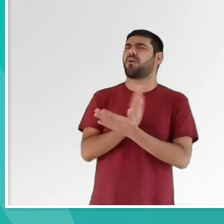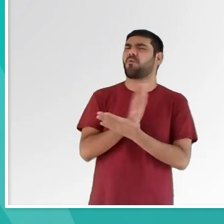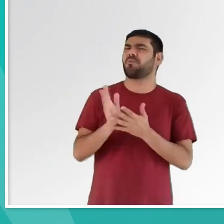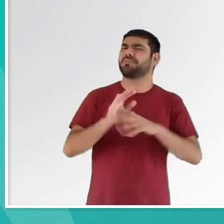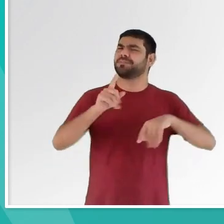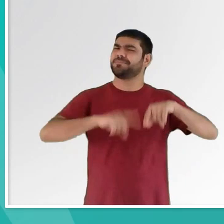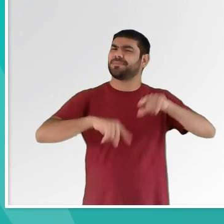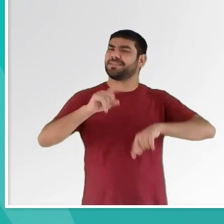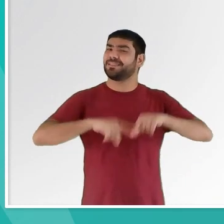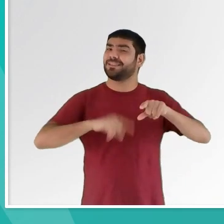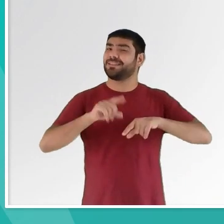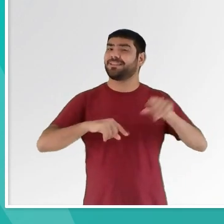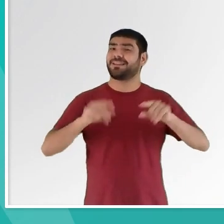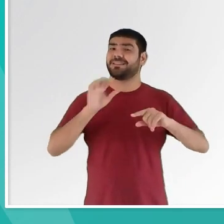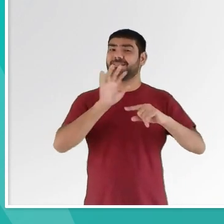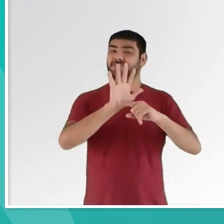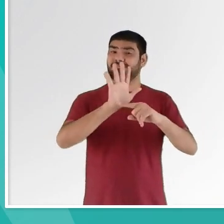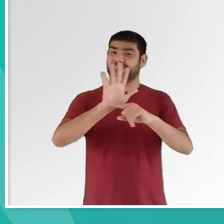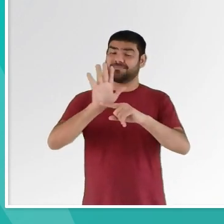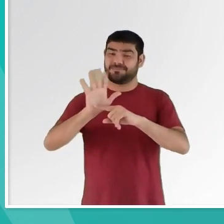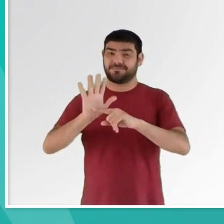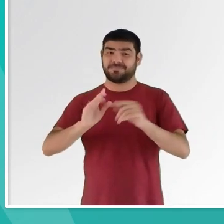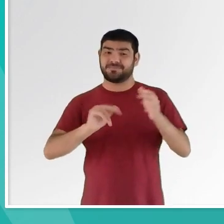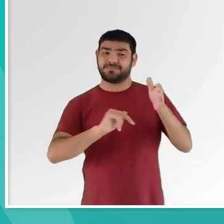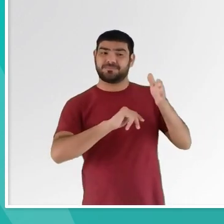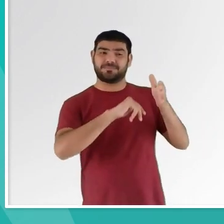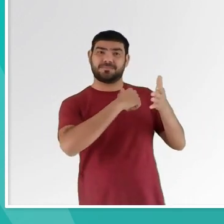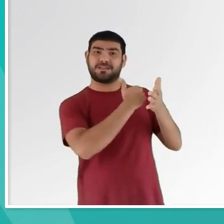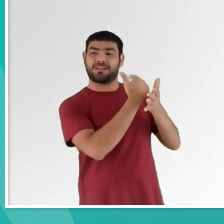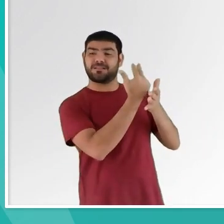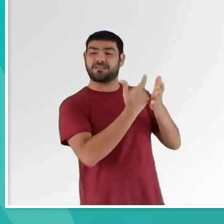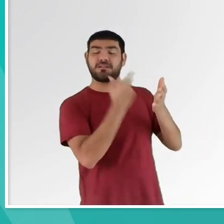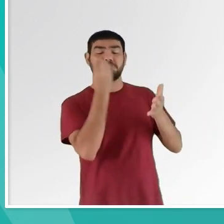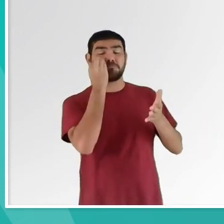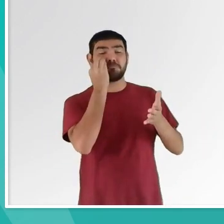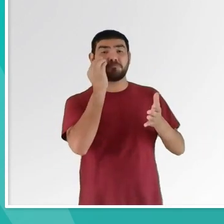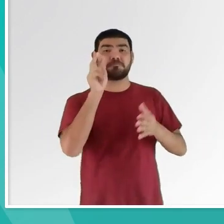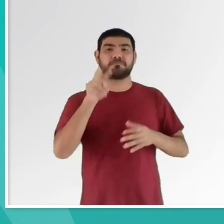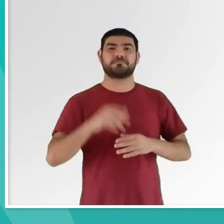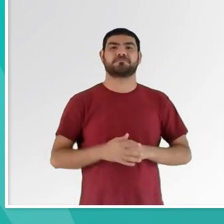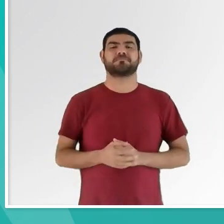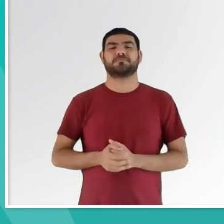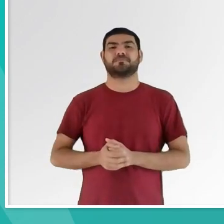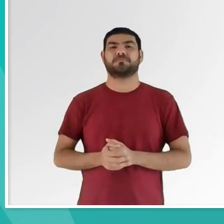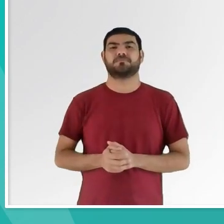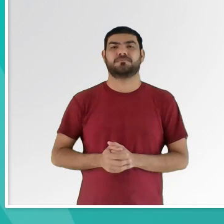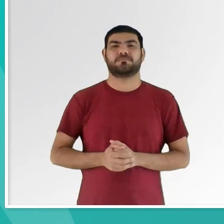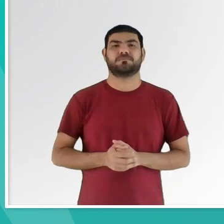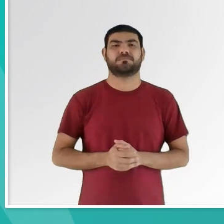são utilizados para desenhar. Vamos ver? Então, aqui existem